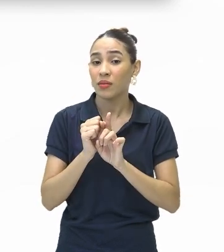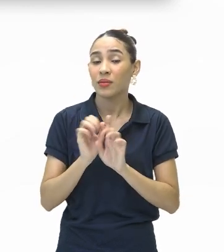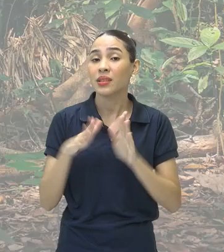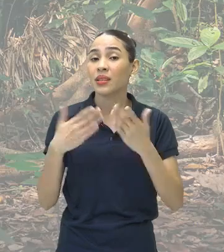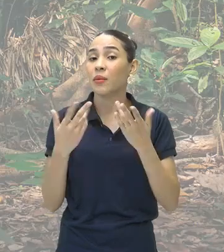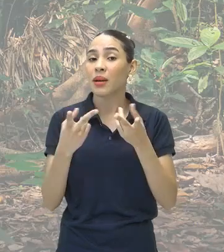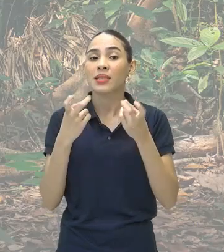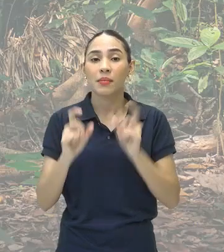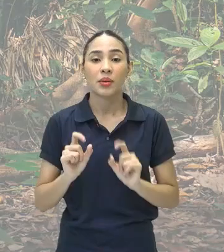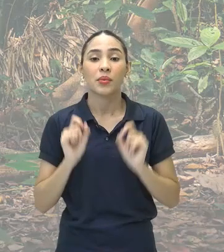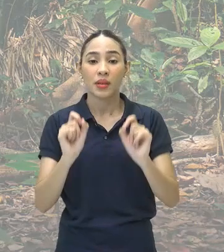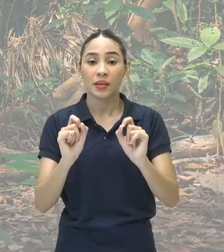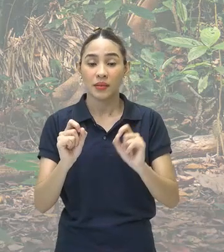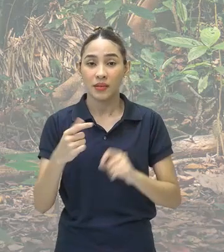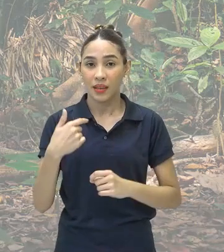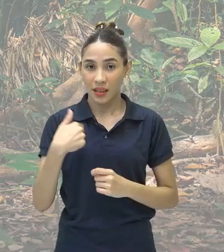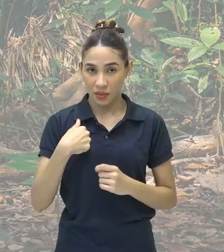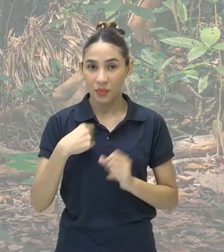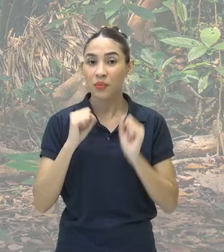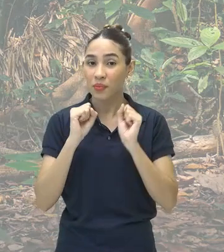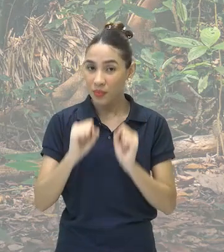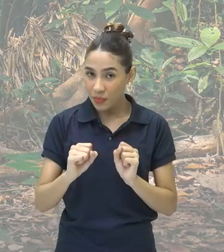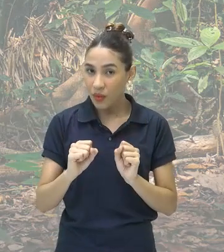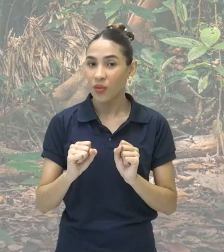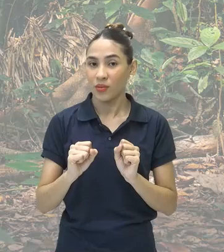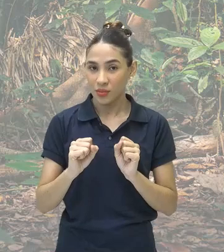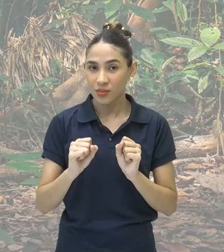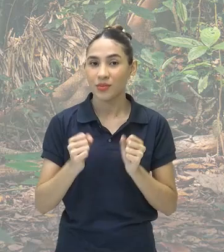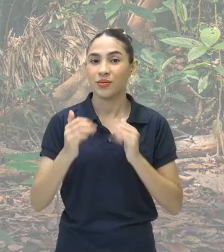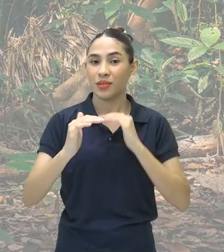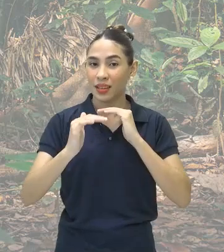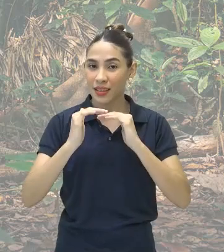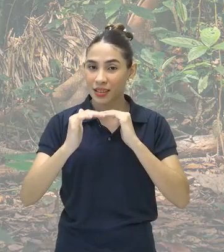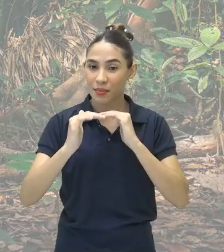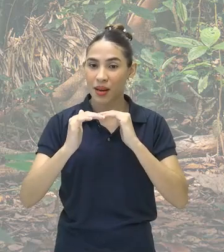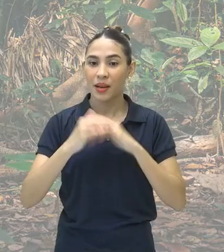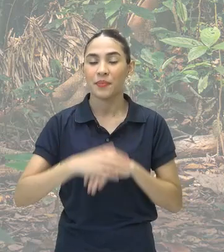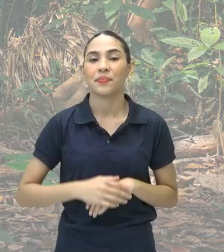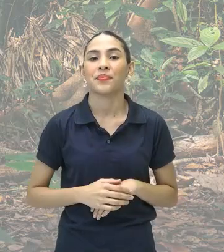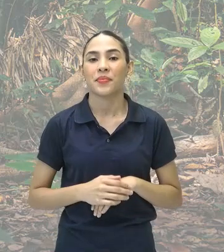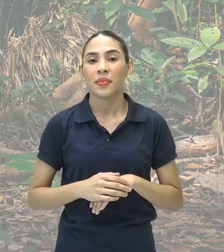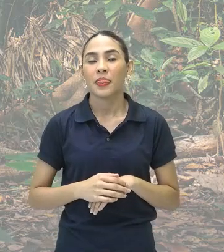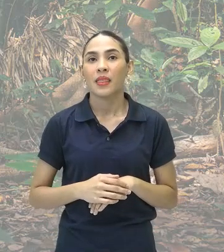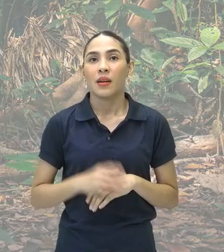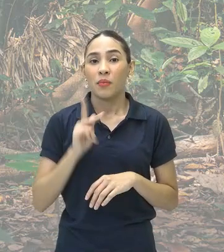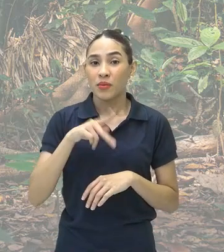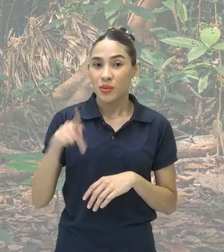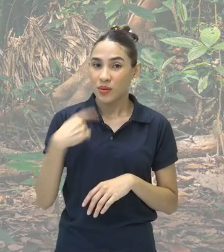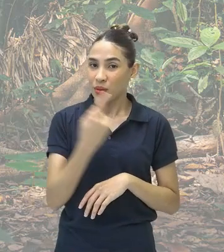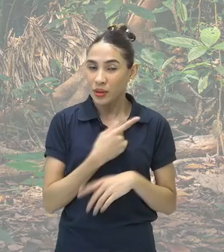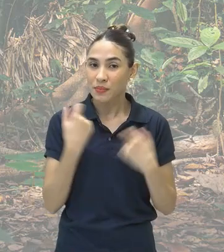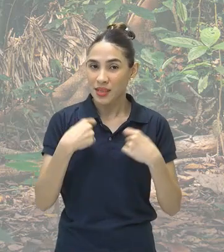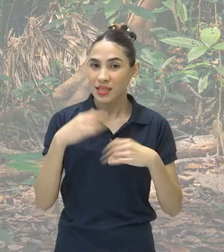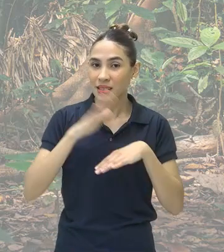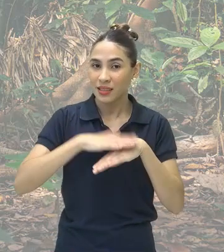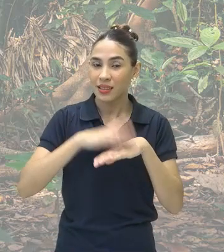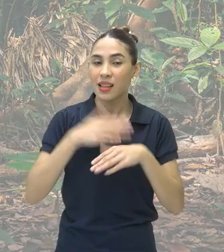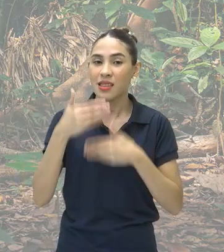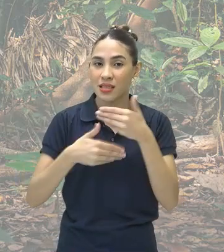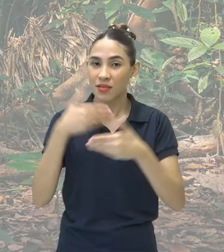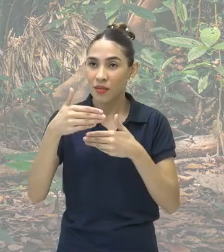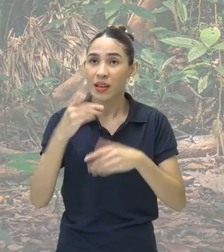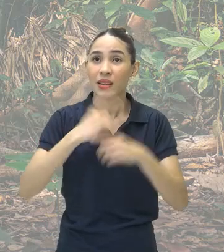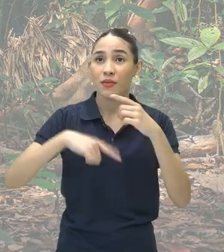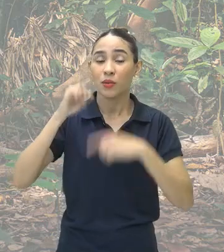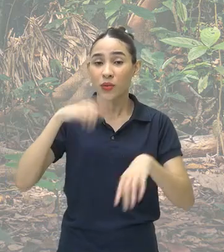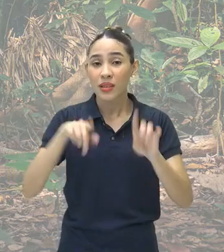aqui? Eu posso equilibrar, né? Professor, a gente precisa desenvolver, a gente precisa